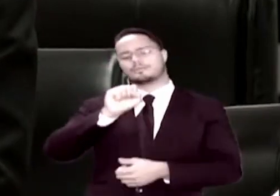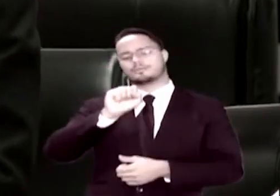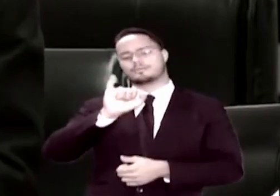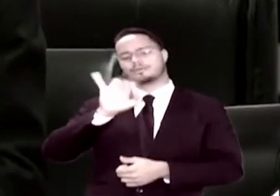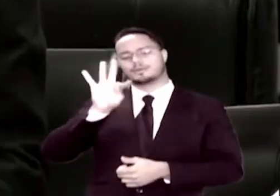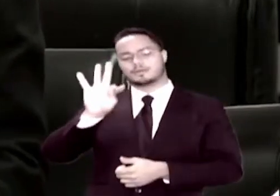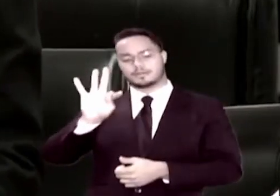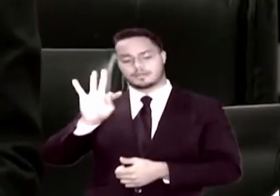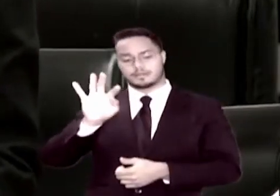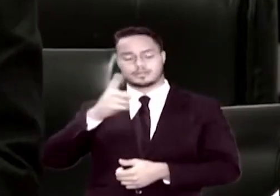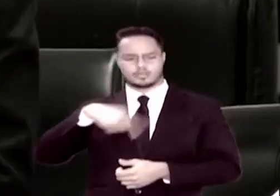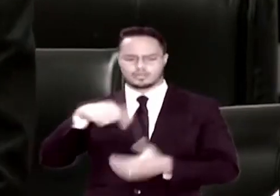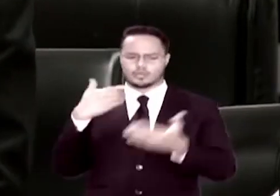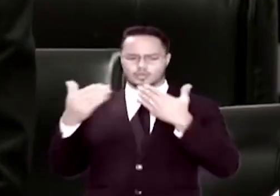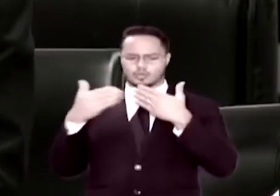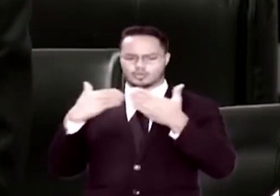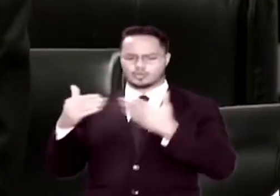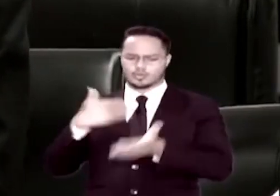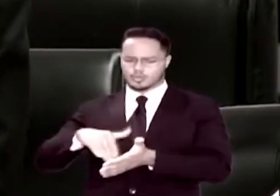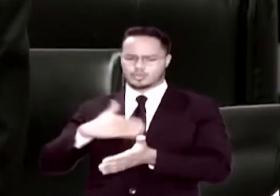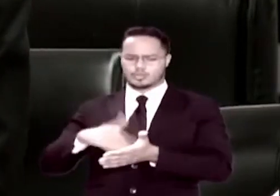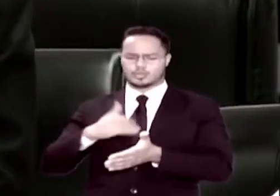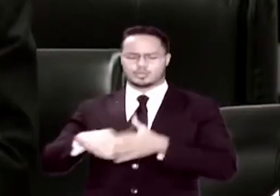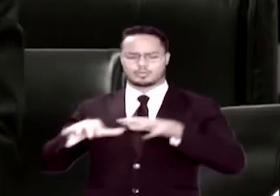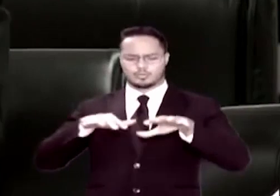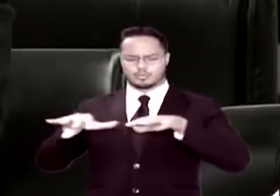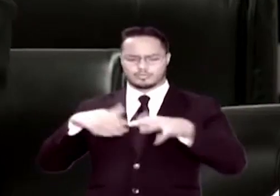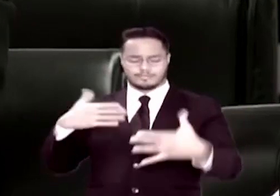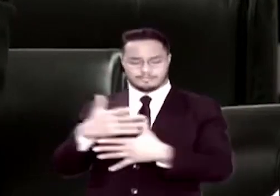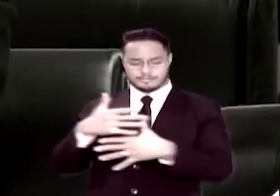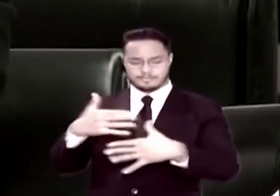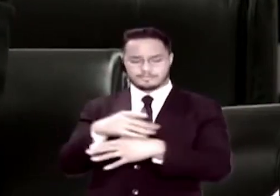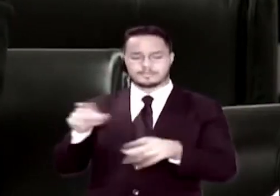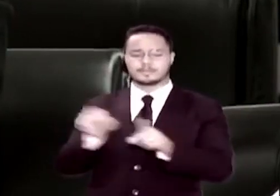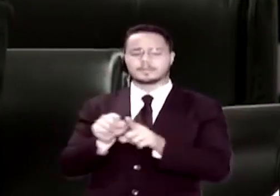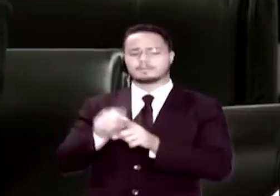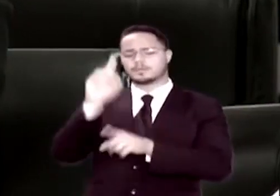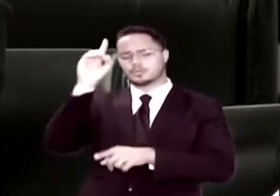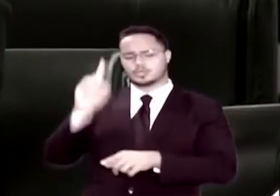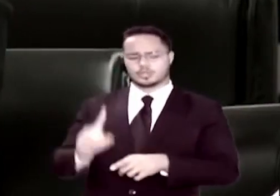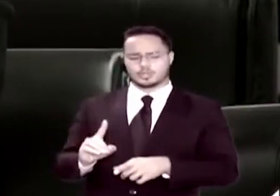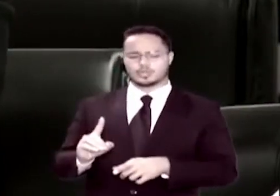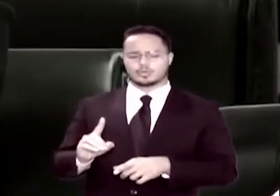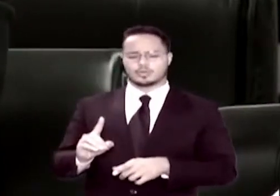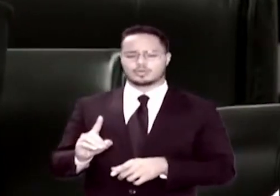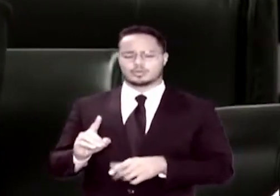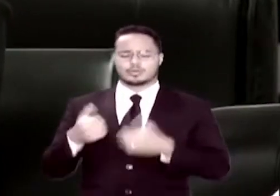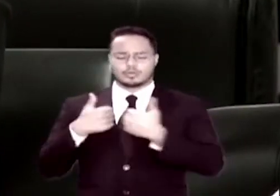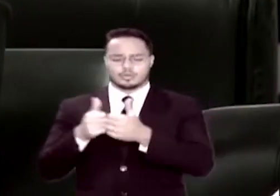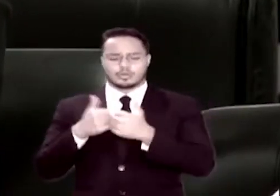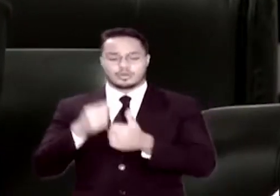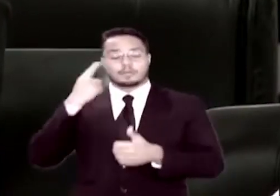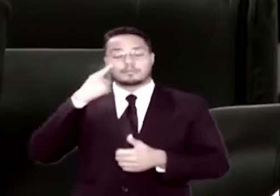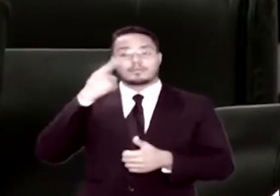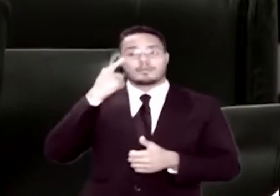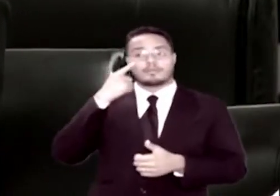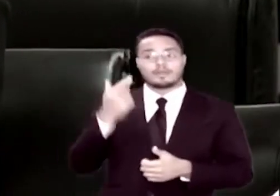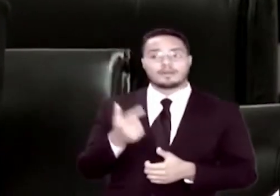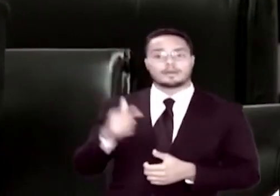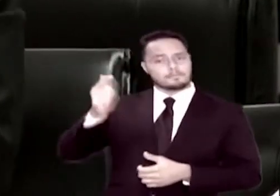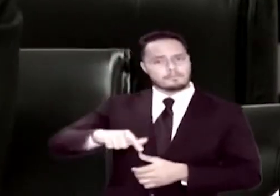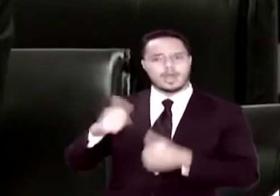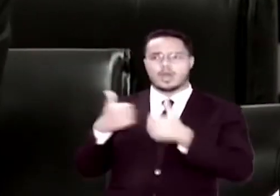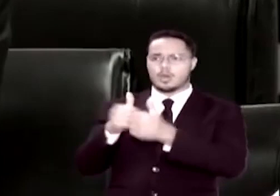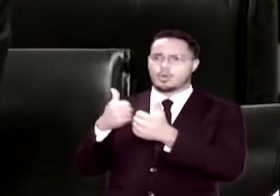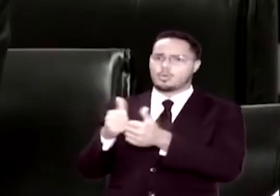urbana eu vou falar também com o diretor da cit para poder botar uma linha auxiliar lá para poder atender melhor aquela